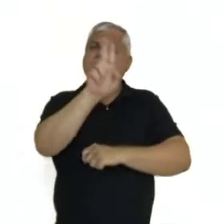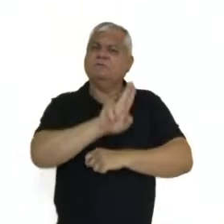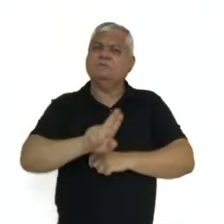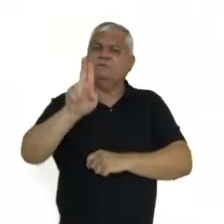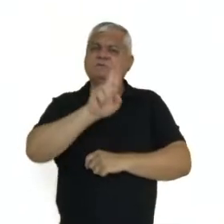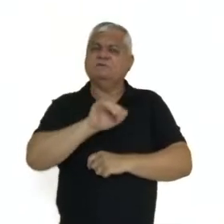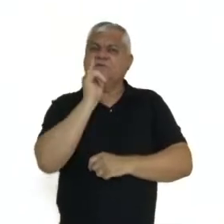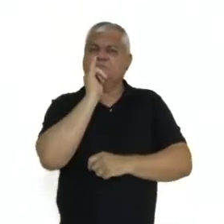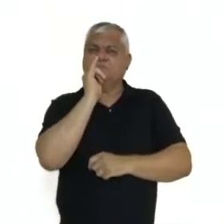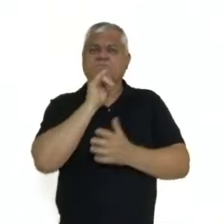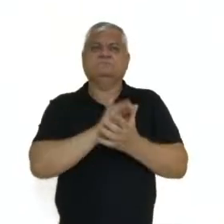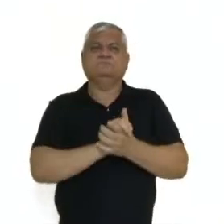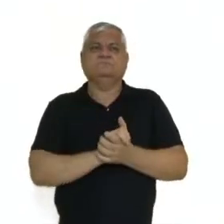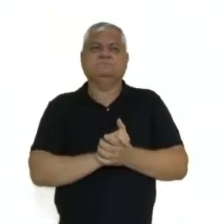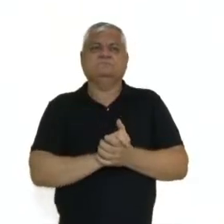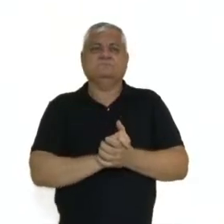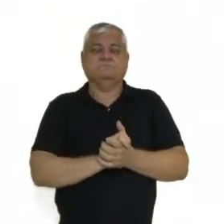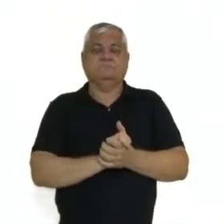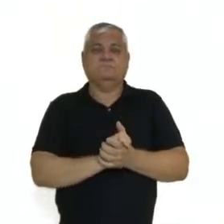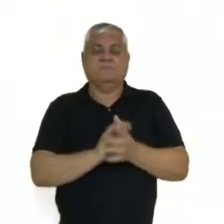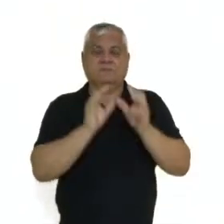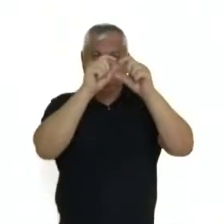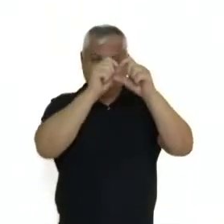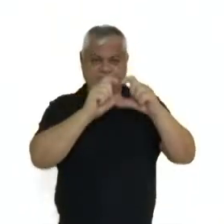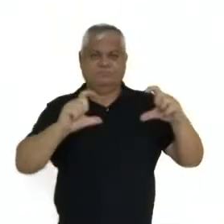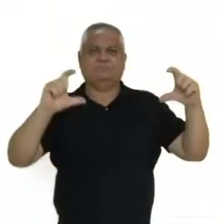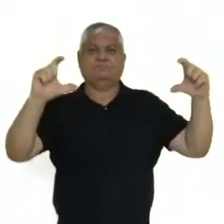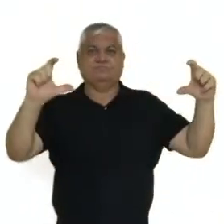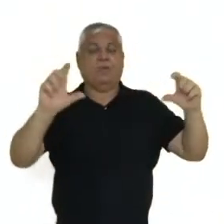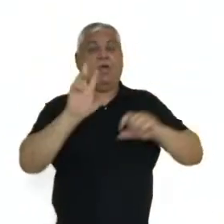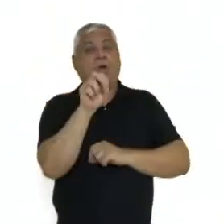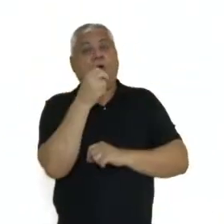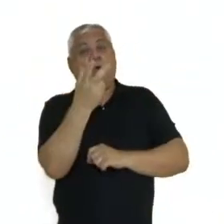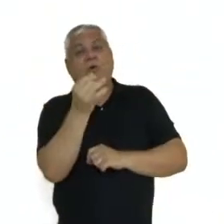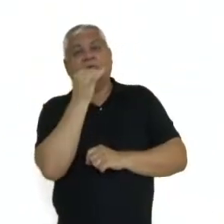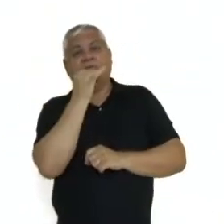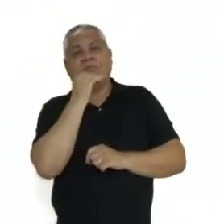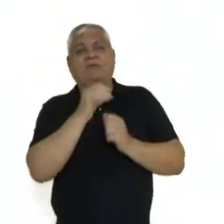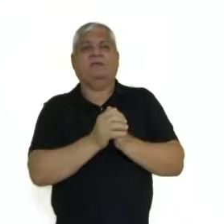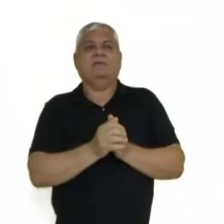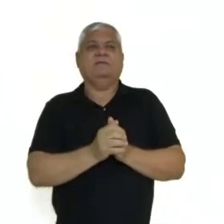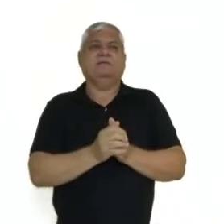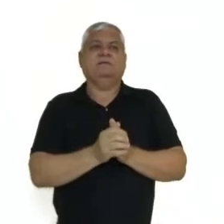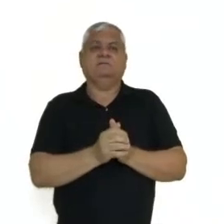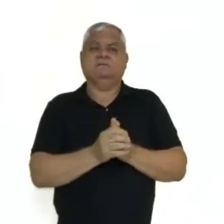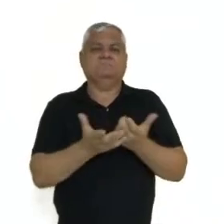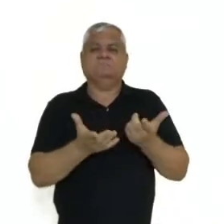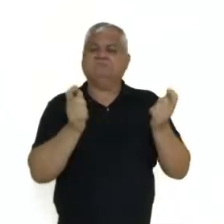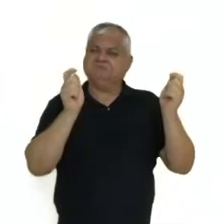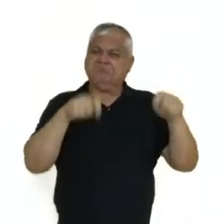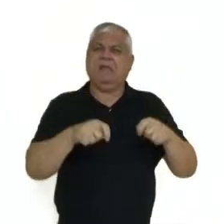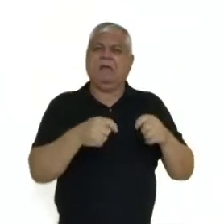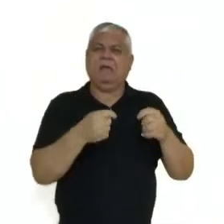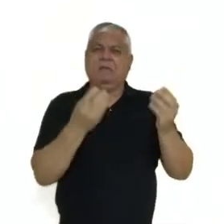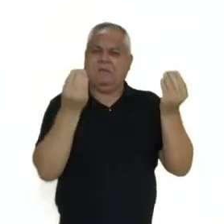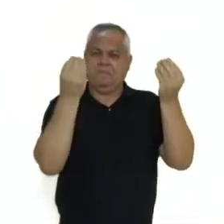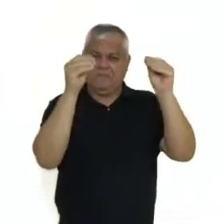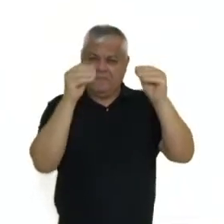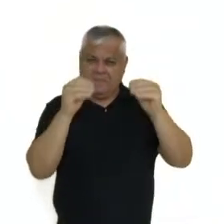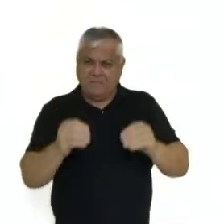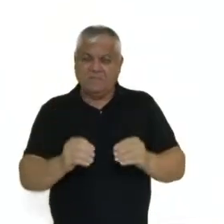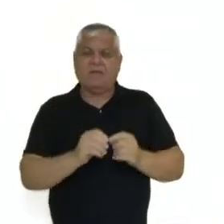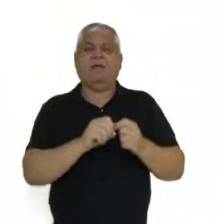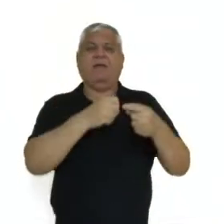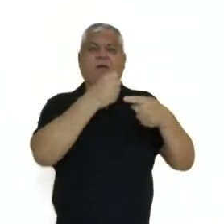é a parte de distributiva ou também de produtos notáveis aonde eu tenho o